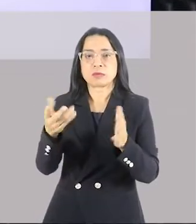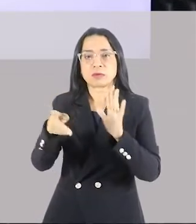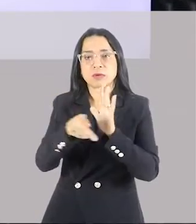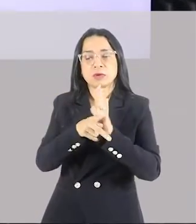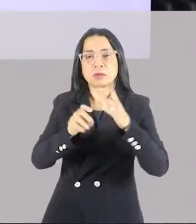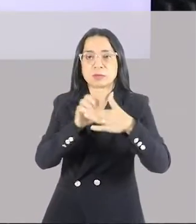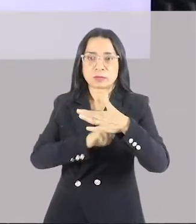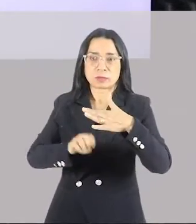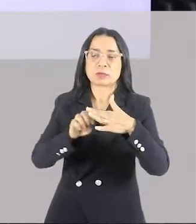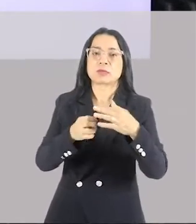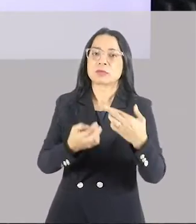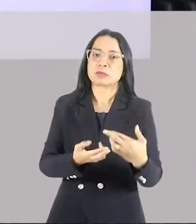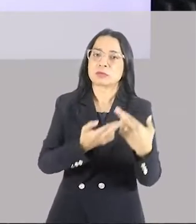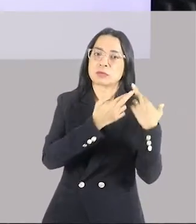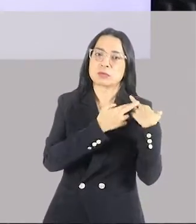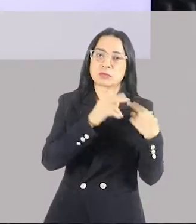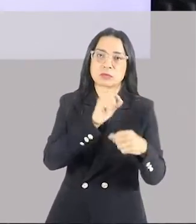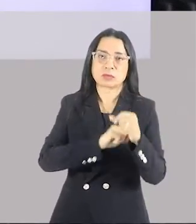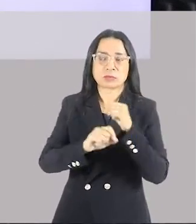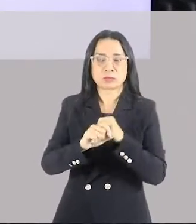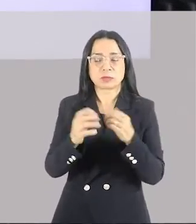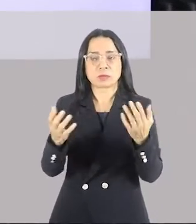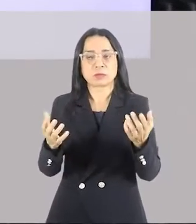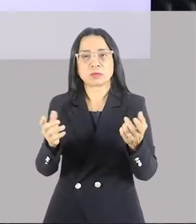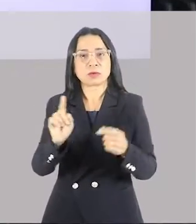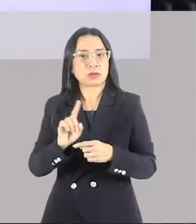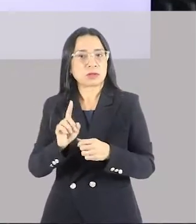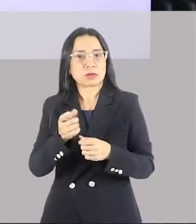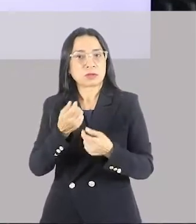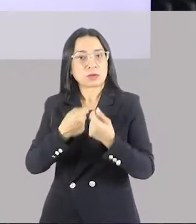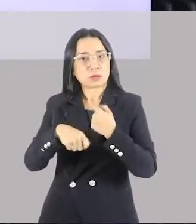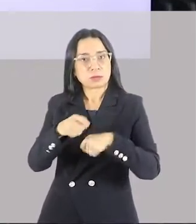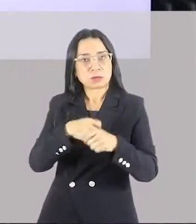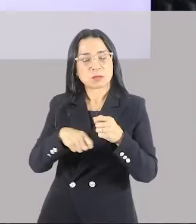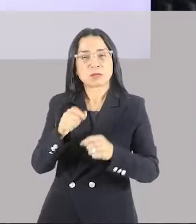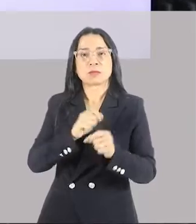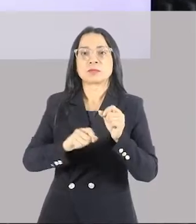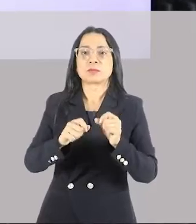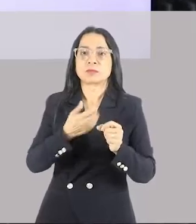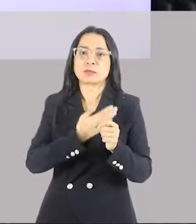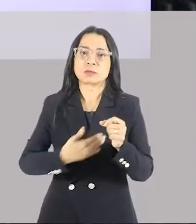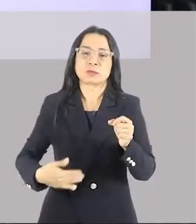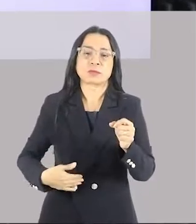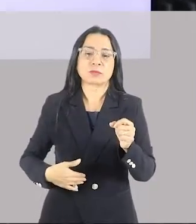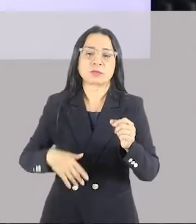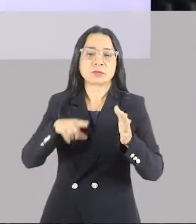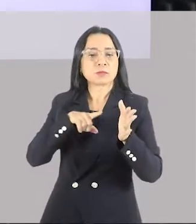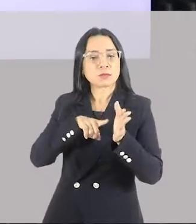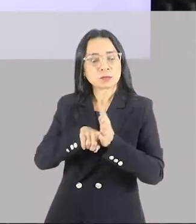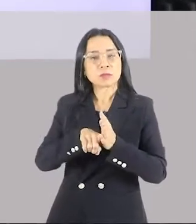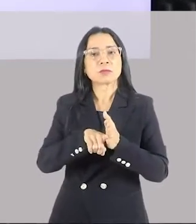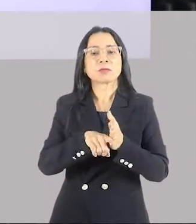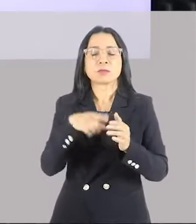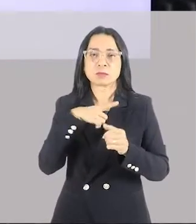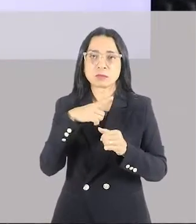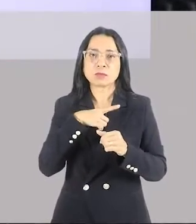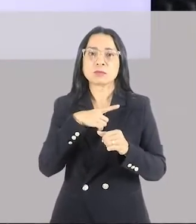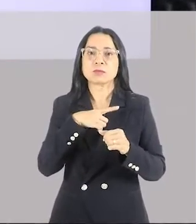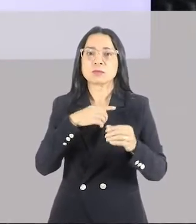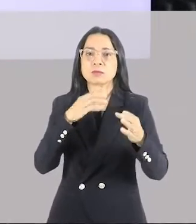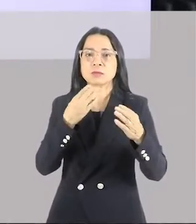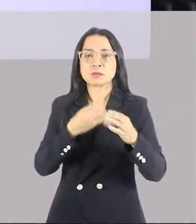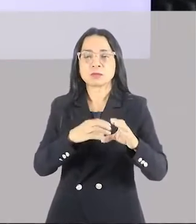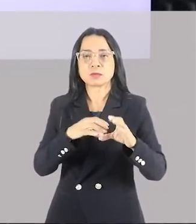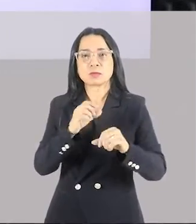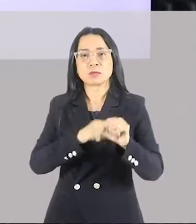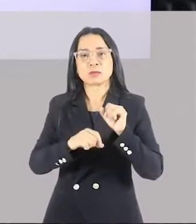própria empresa será responsável e não mais a administração pública. Essa é uma questão que costuma vir nos concursos,